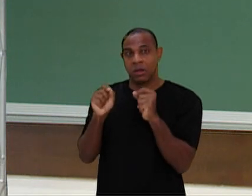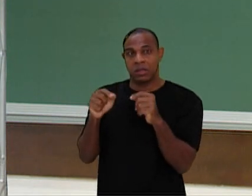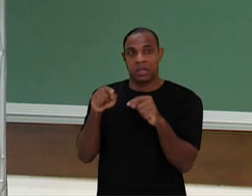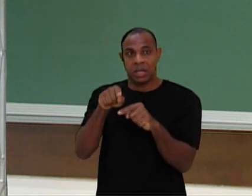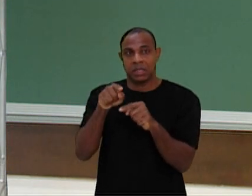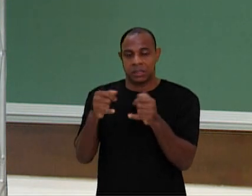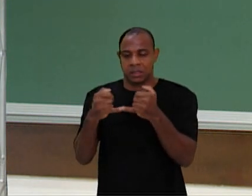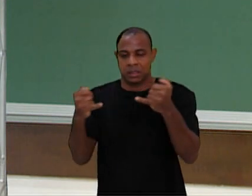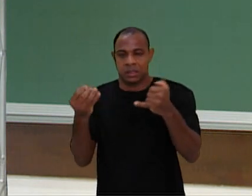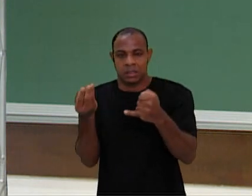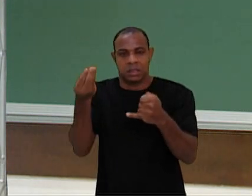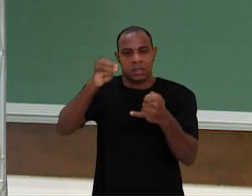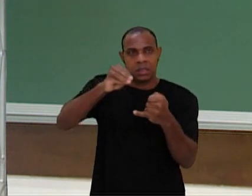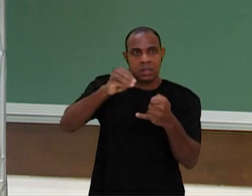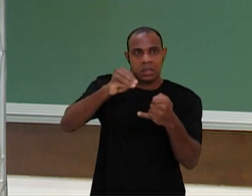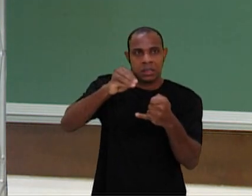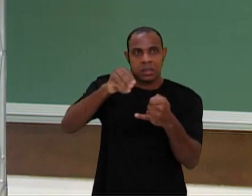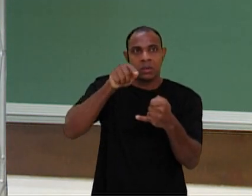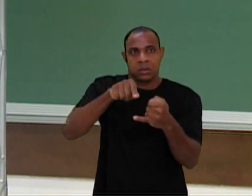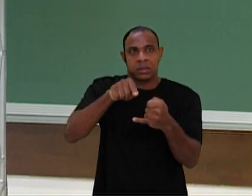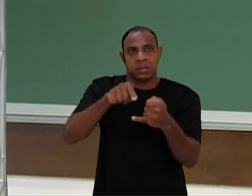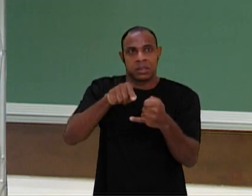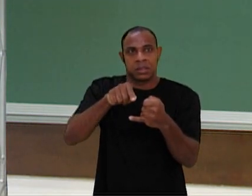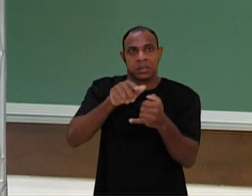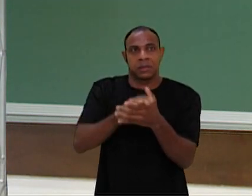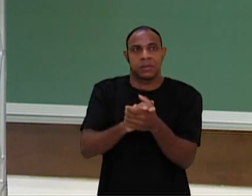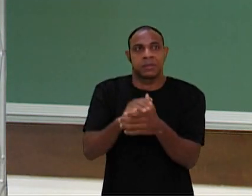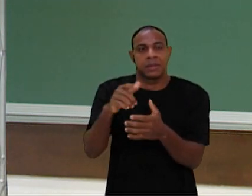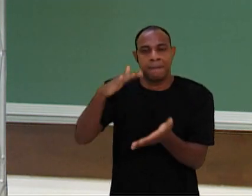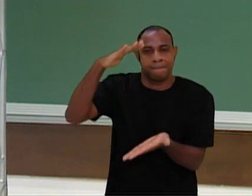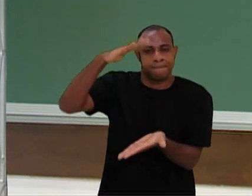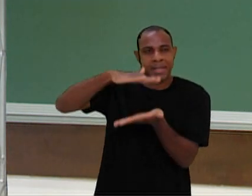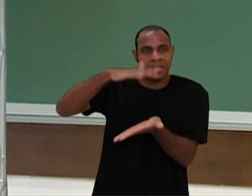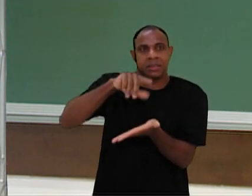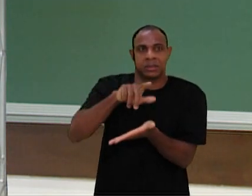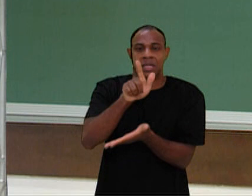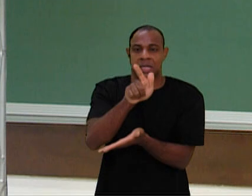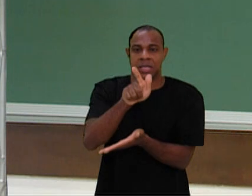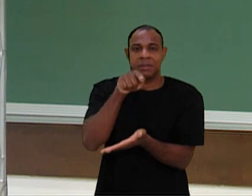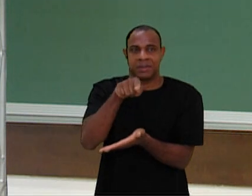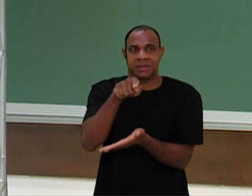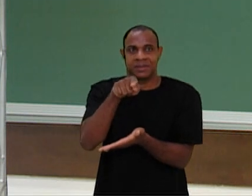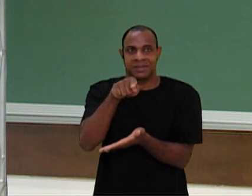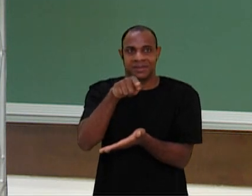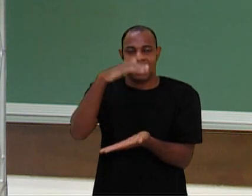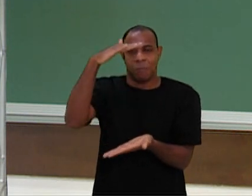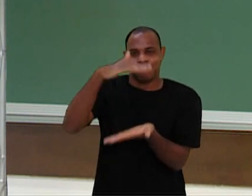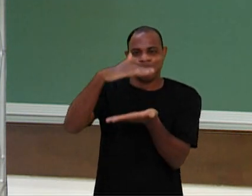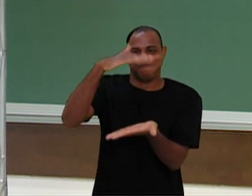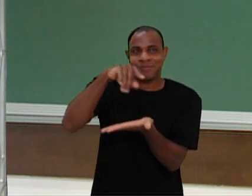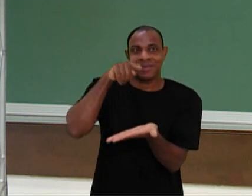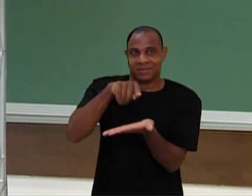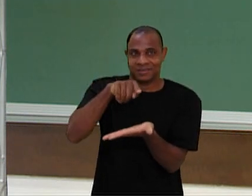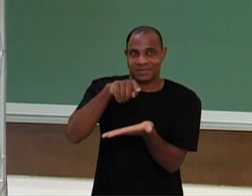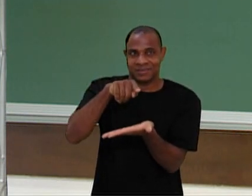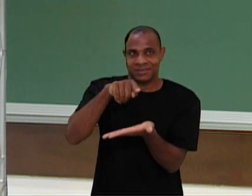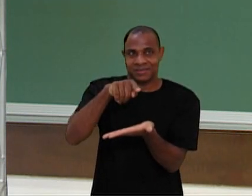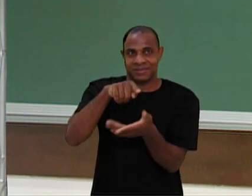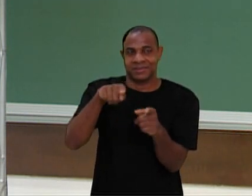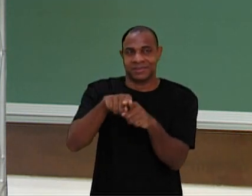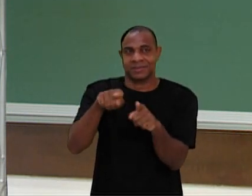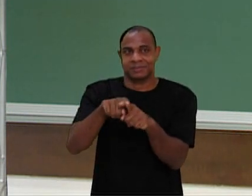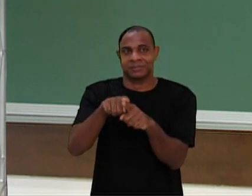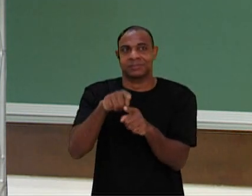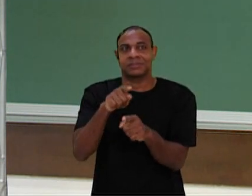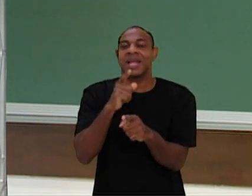aqui está sendo aplicado o teorema de Stevens, ou seja, você tem a pressão atmosférica, por exemplo, nesse lado 1, no ramo 1, mais a pressão hidrostática